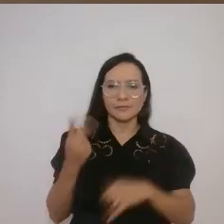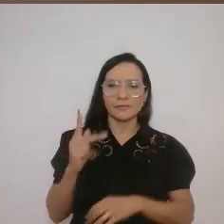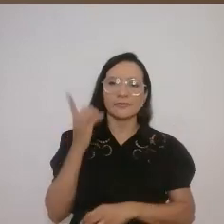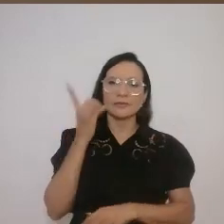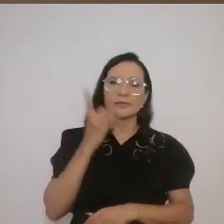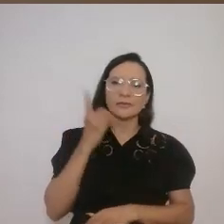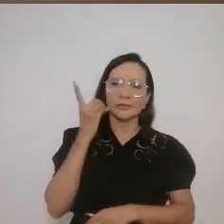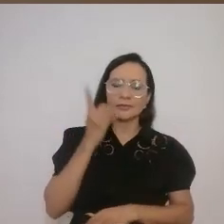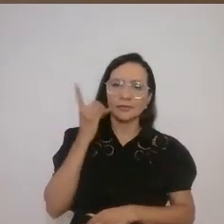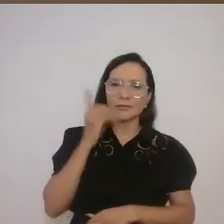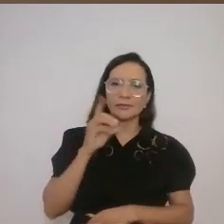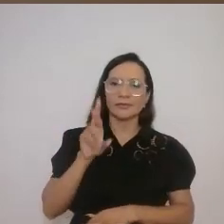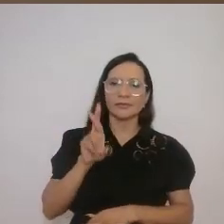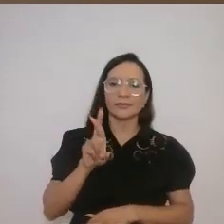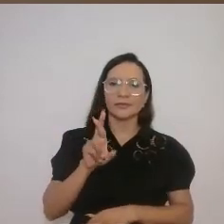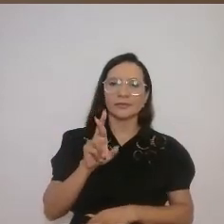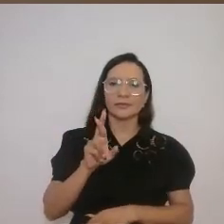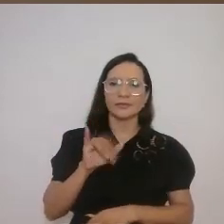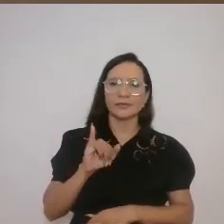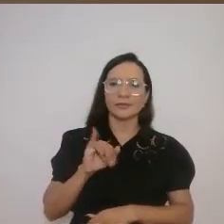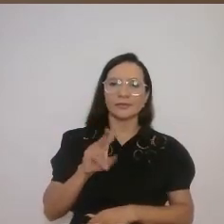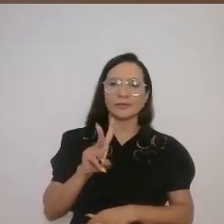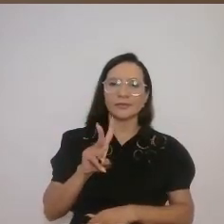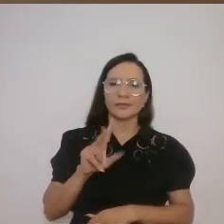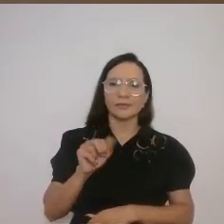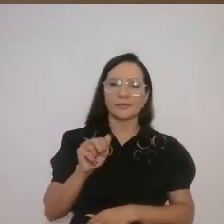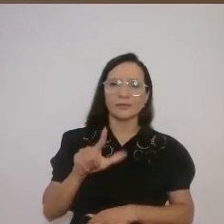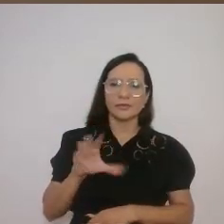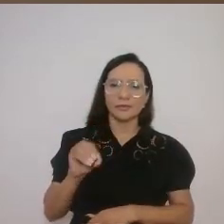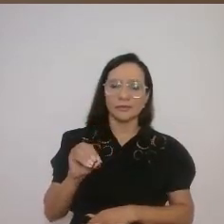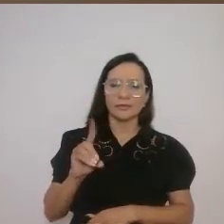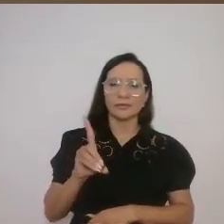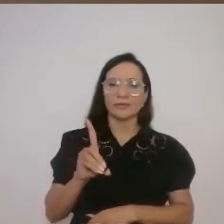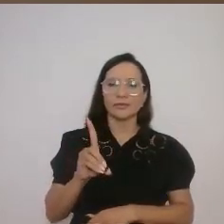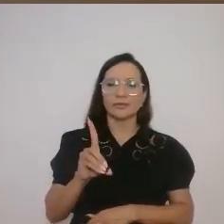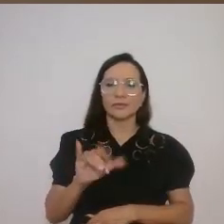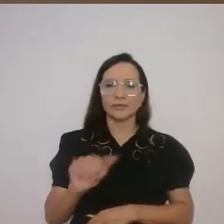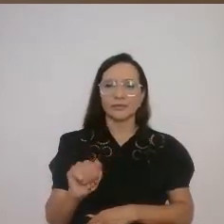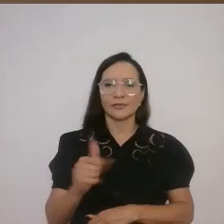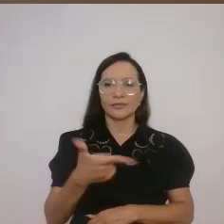o que ocorrerá no próximo sexta-feira, dia 20.